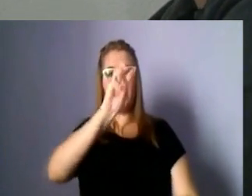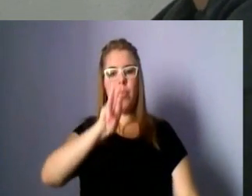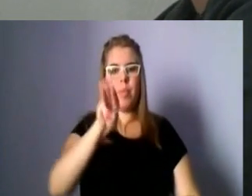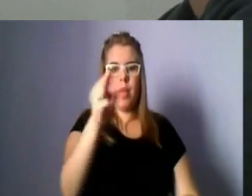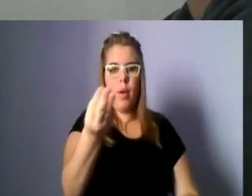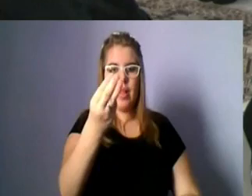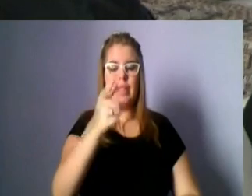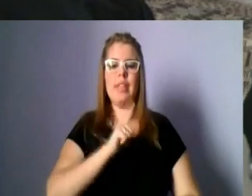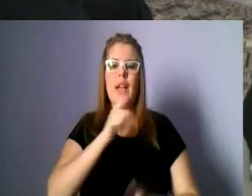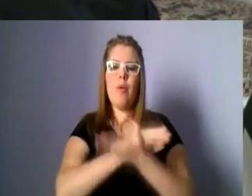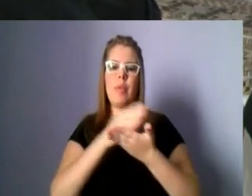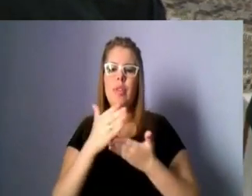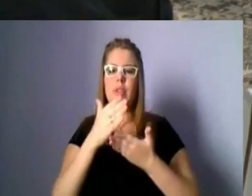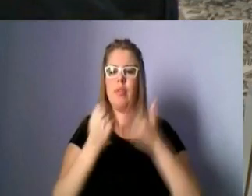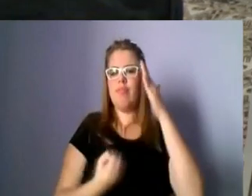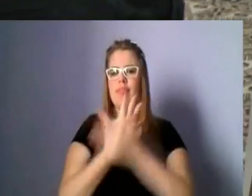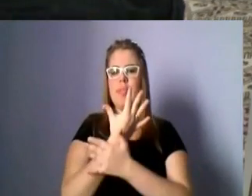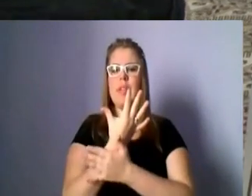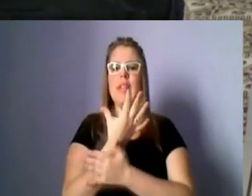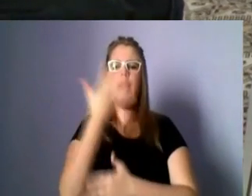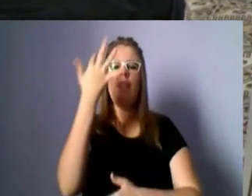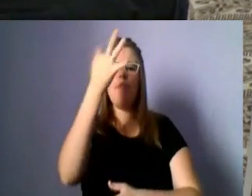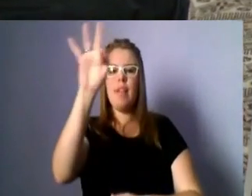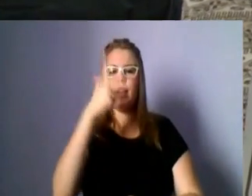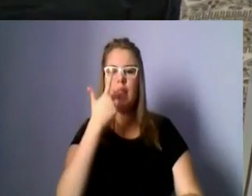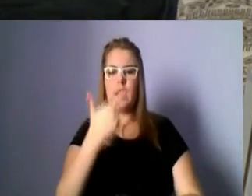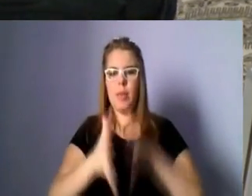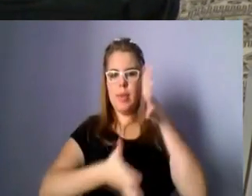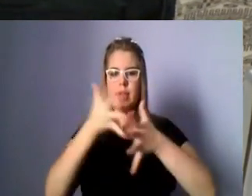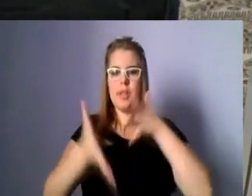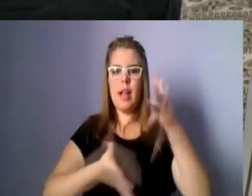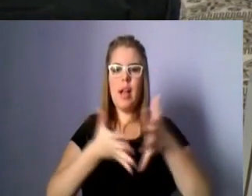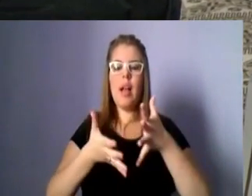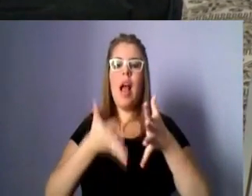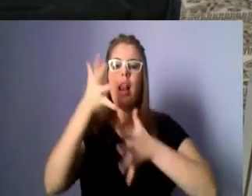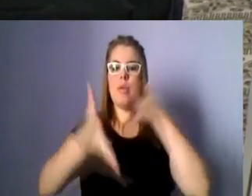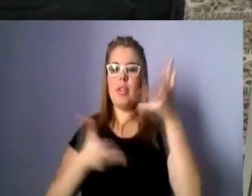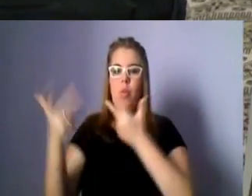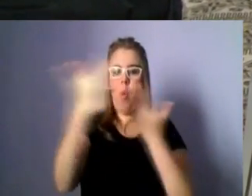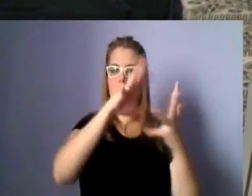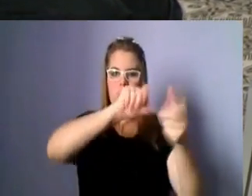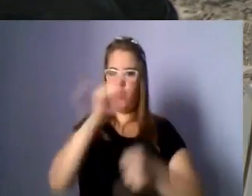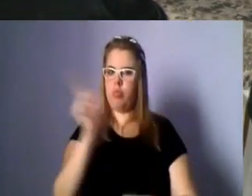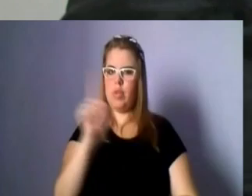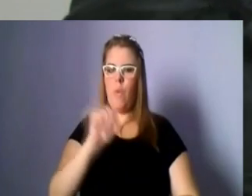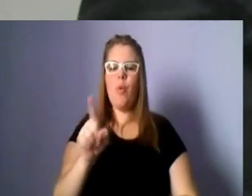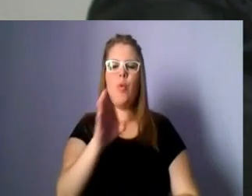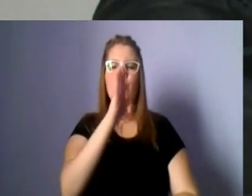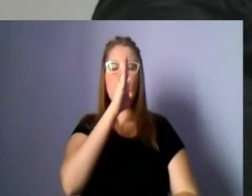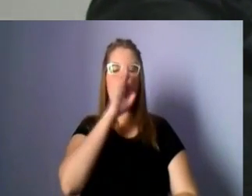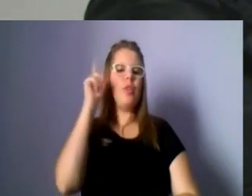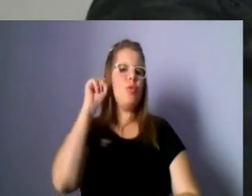de brasileiros. Ela tem sua origem na língua de sinais francesa. Vale lembrar que as línguas de sinais não são universais.